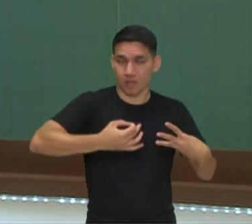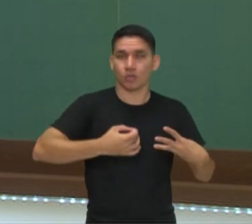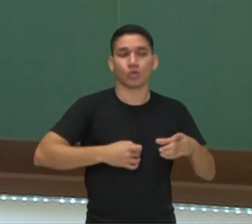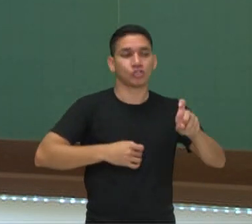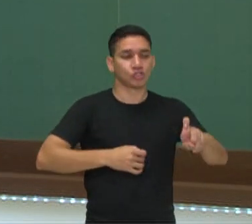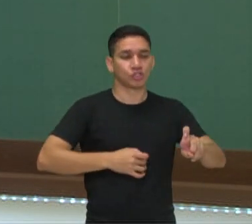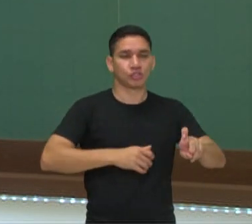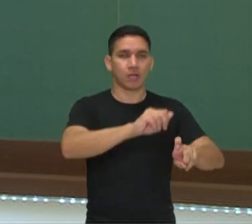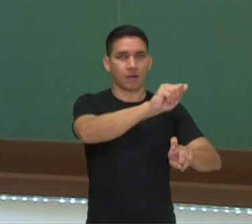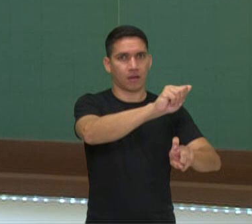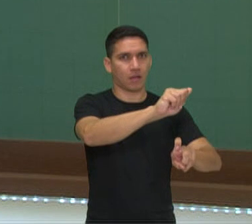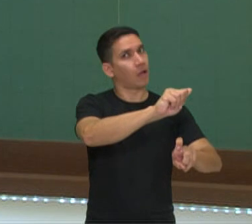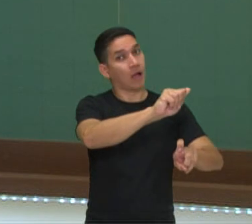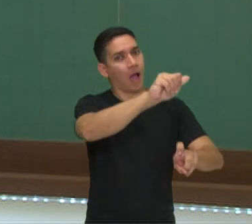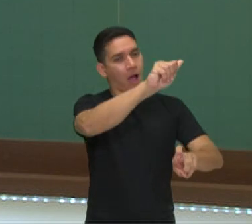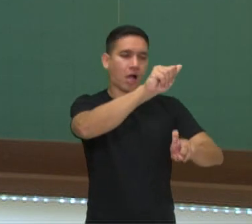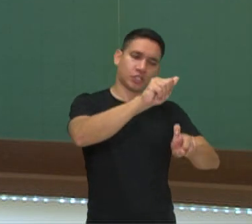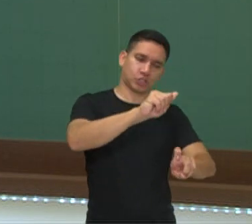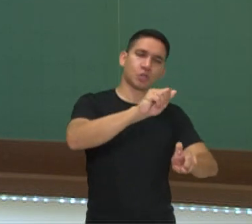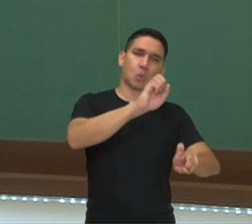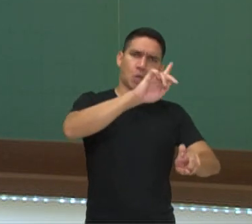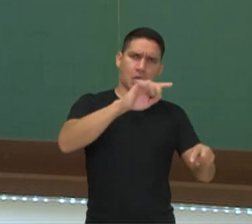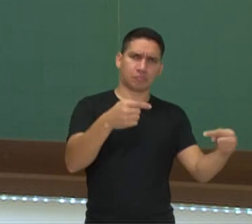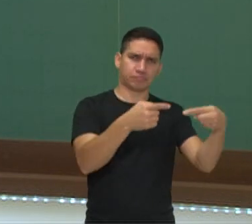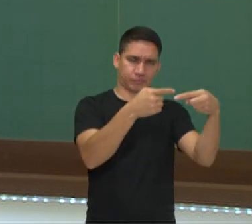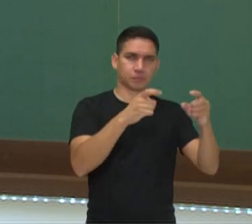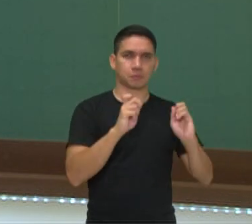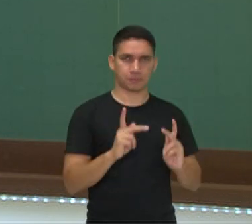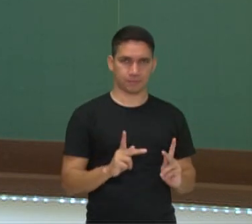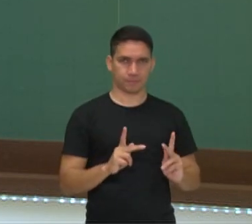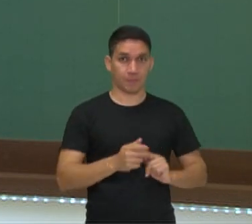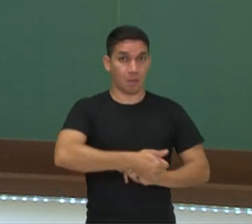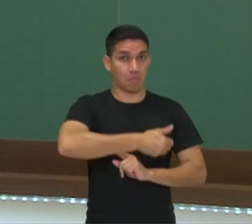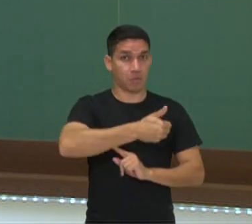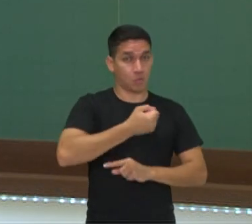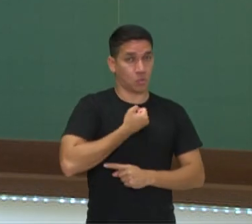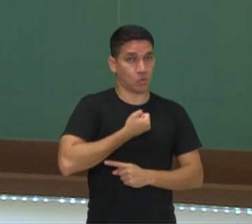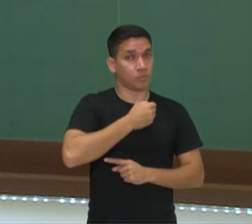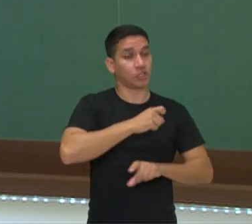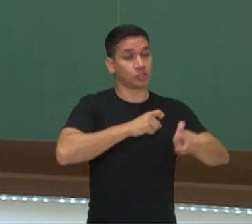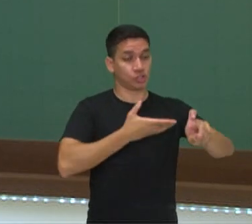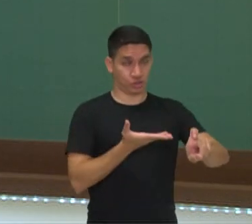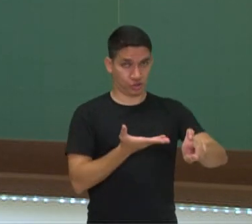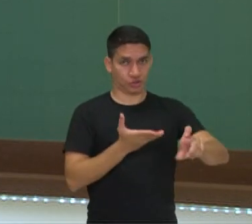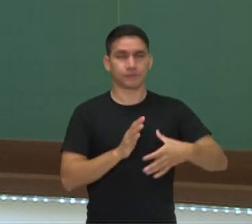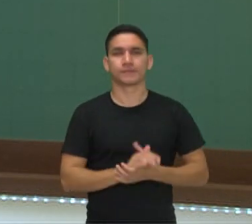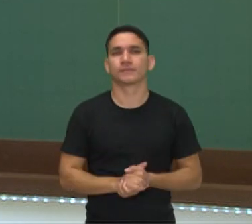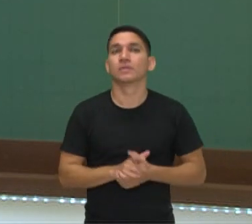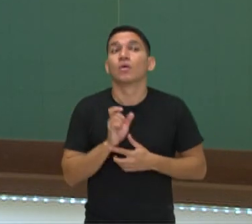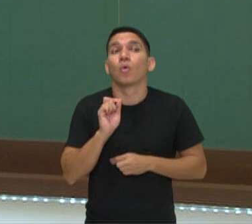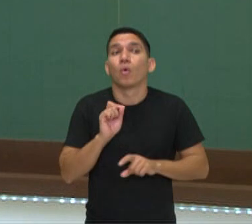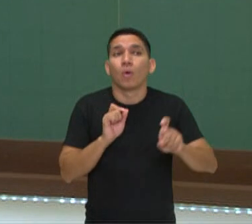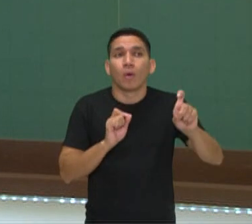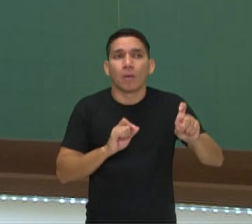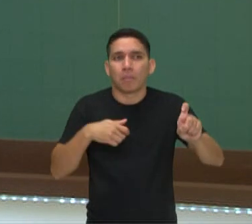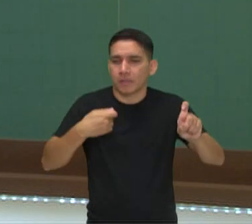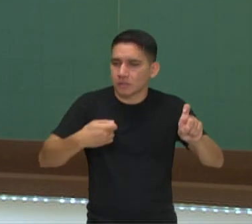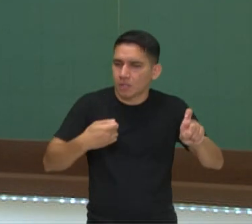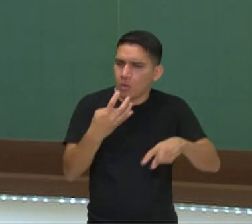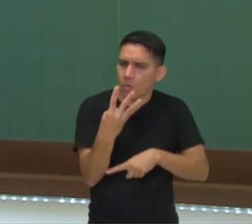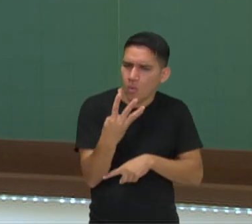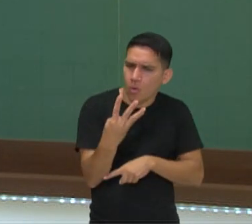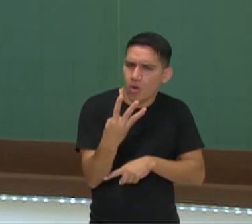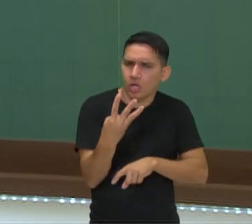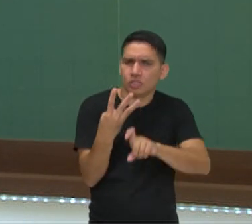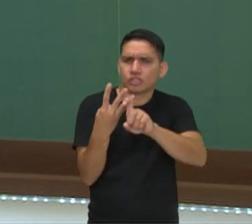a. Quer dizer, o a é o x, né? O primeiro termo é x. Então, aqui no meio eu tenho que ter o 4x